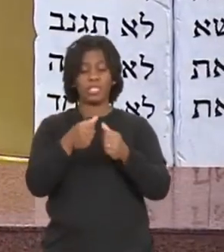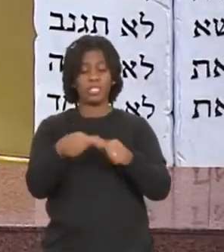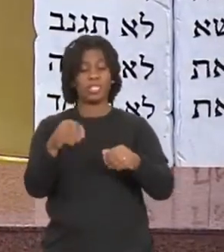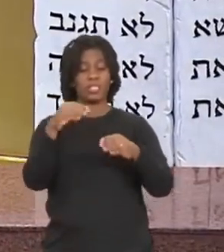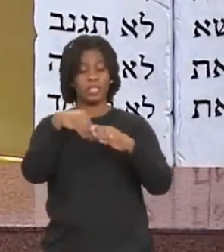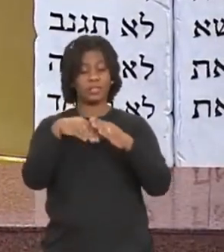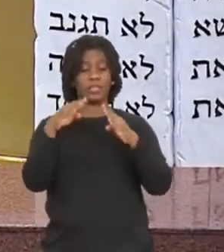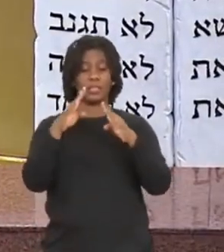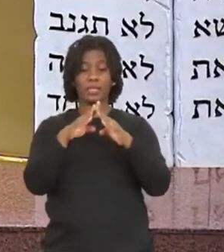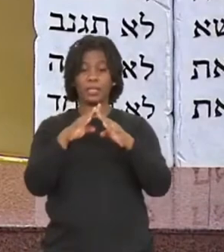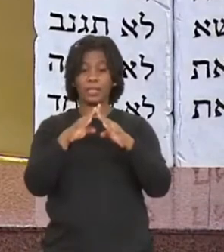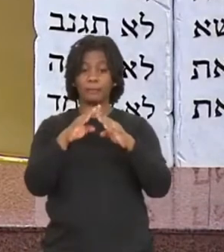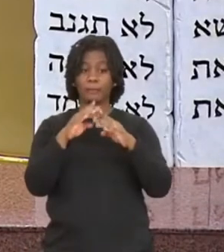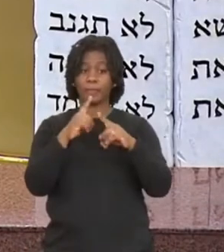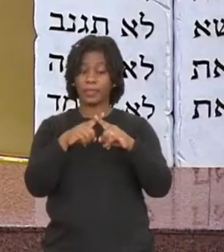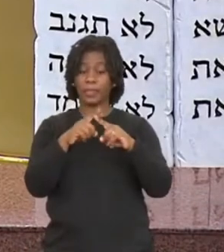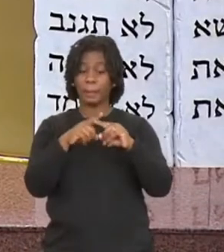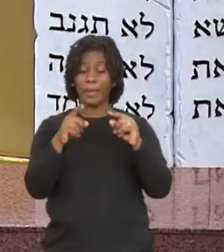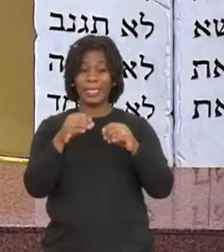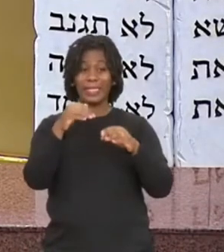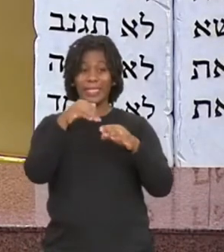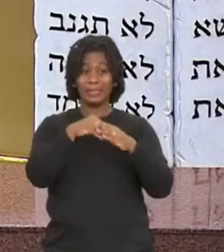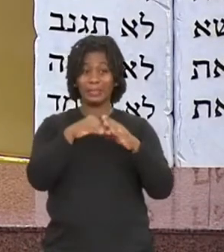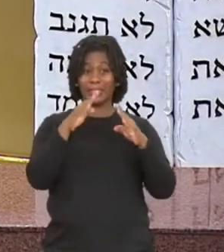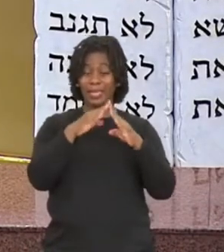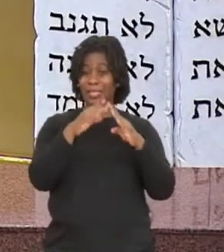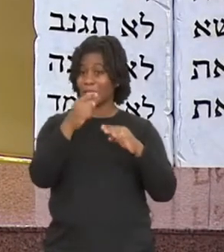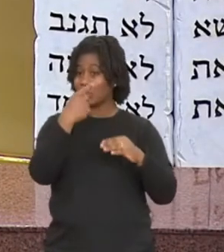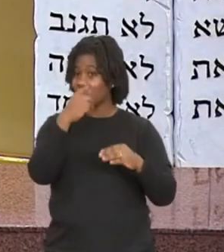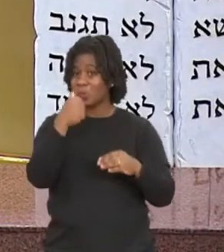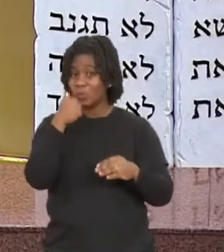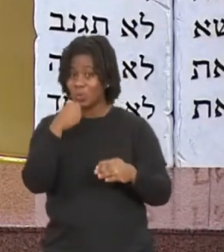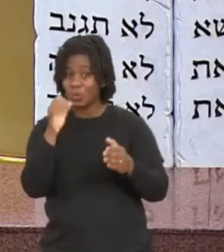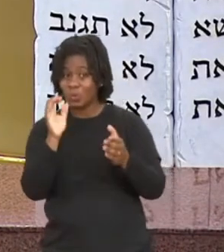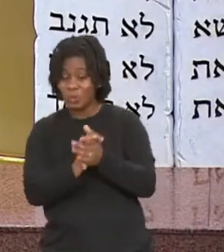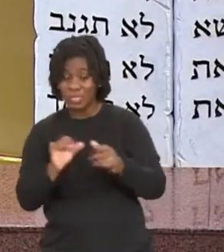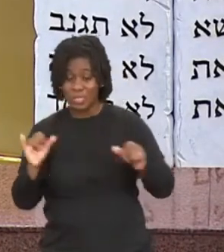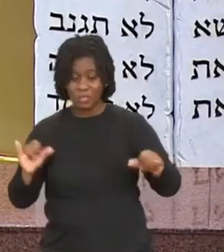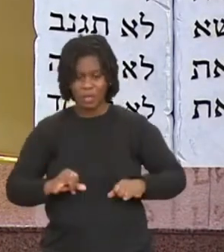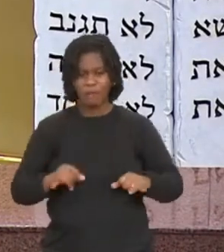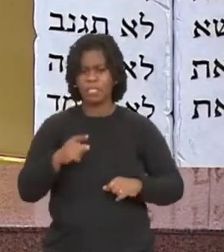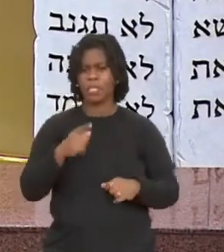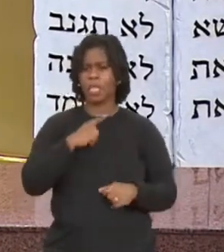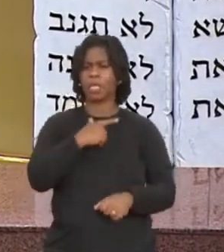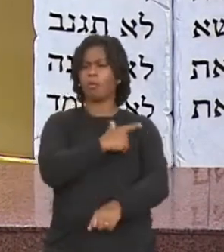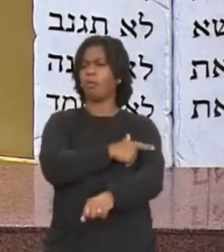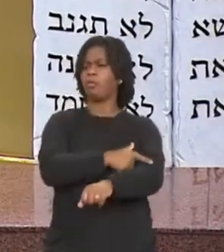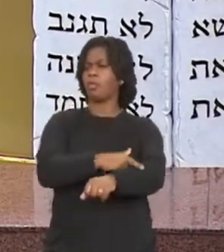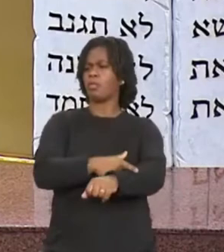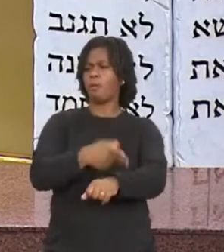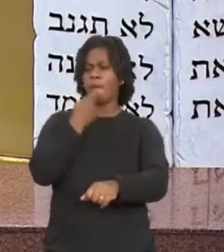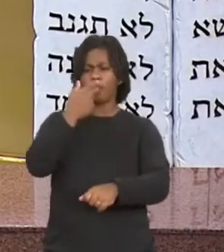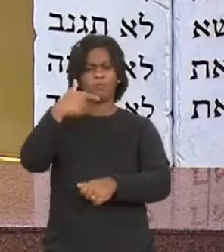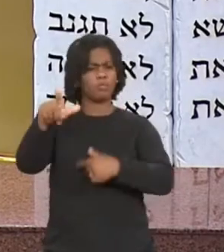dentro de casa, sua esposa sofre com você. Porque você tem educação para falar com todo mundo, menos com